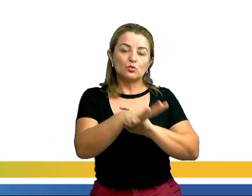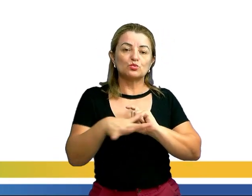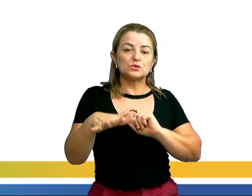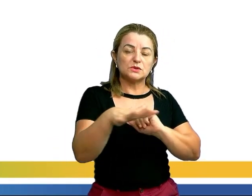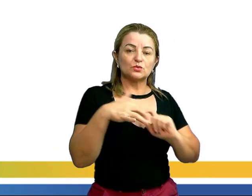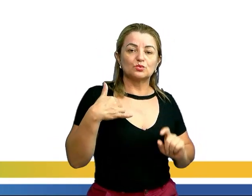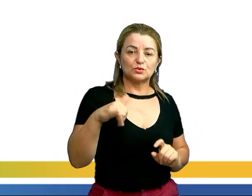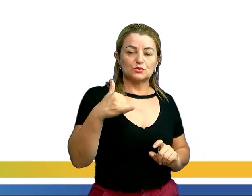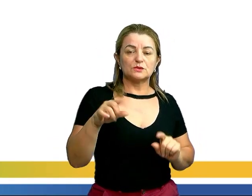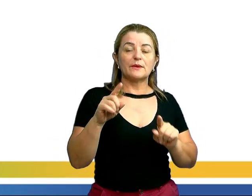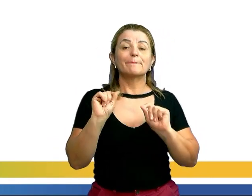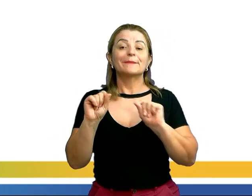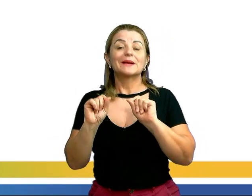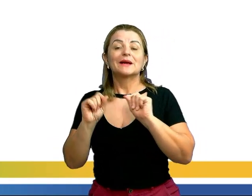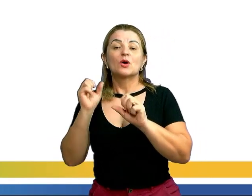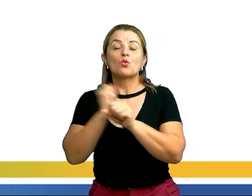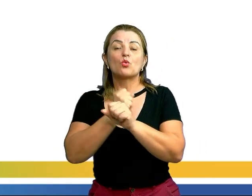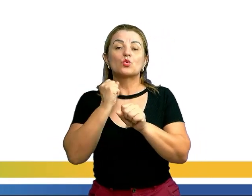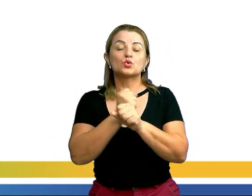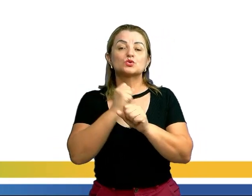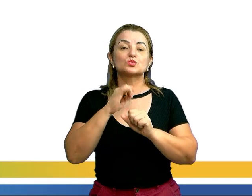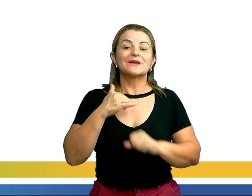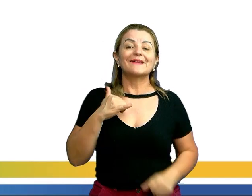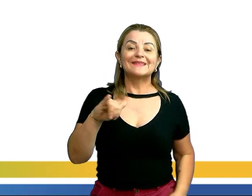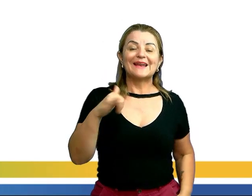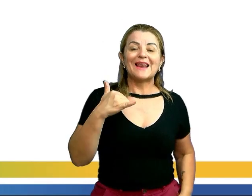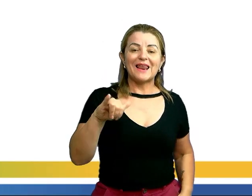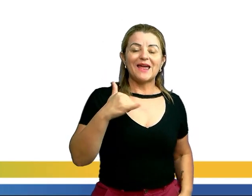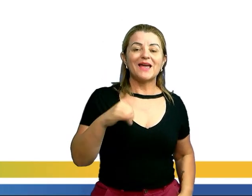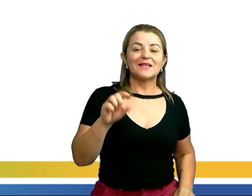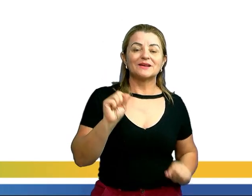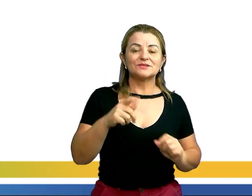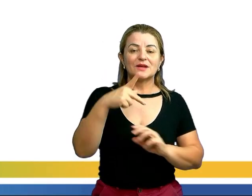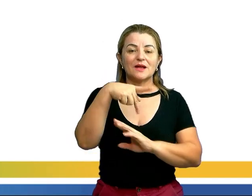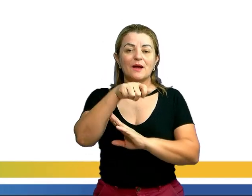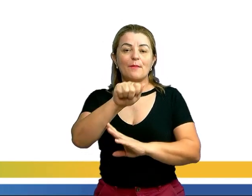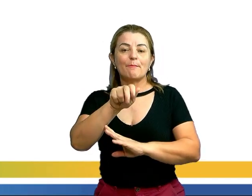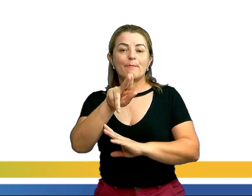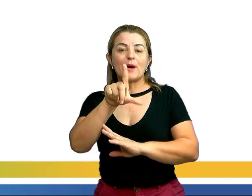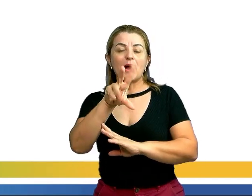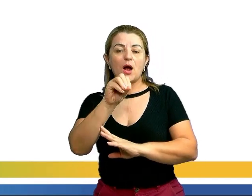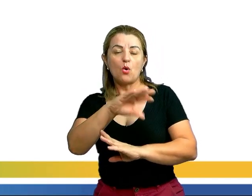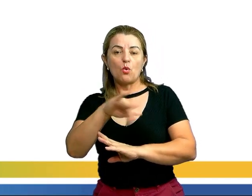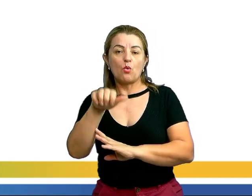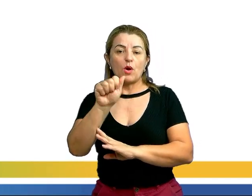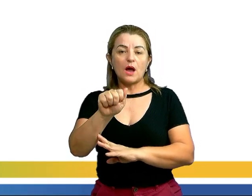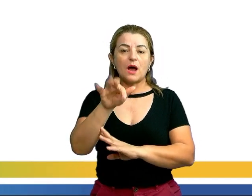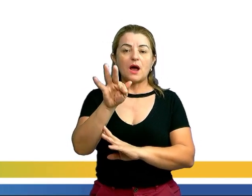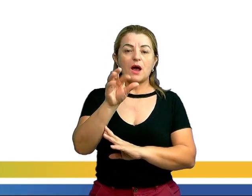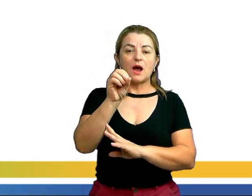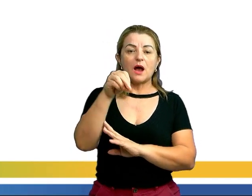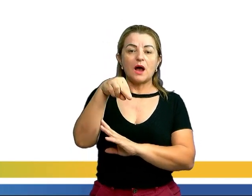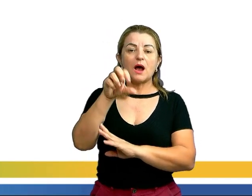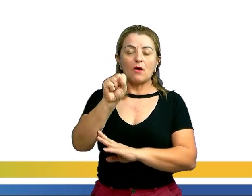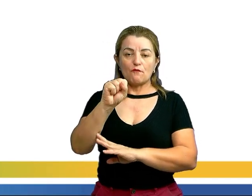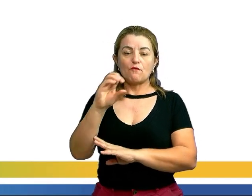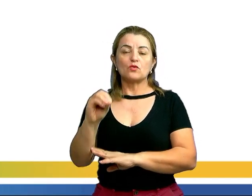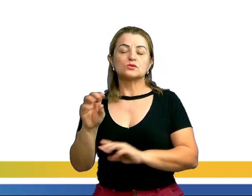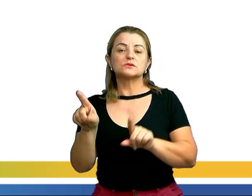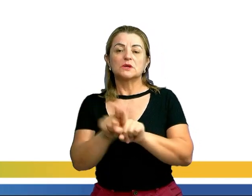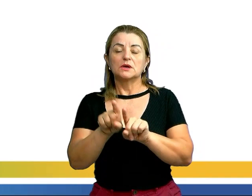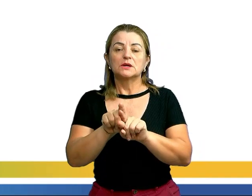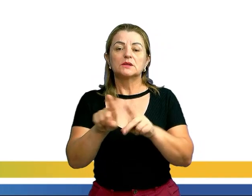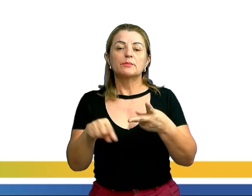ele construiu a hidrelétrica de Paulo Afonso, no Rio São Francisco, e as barragens de Furnas e Três Marias,